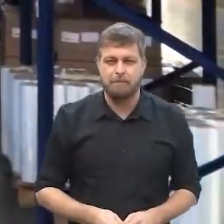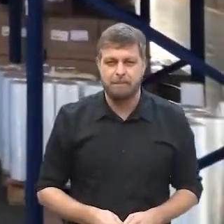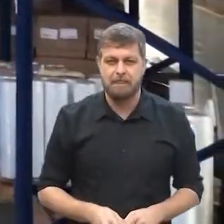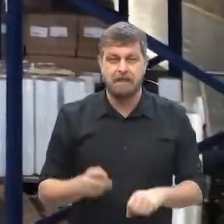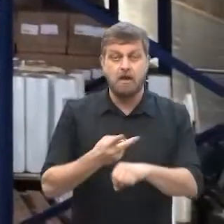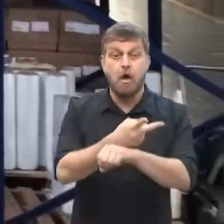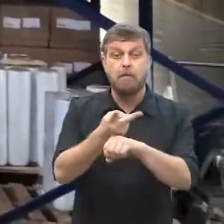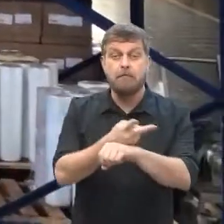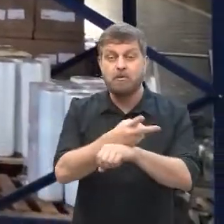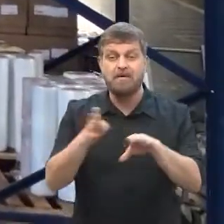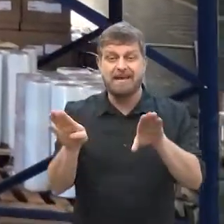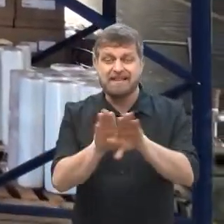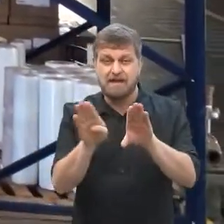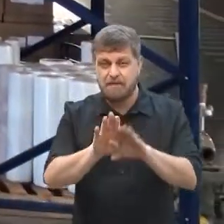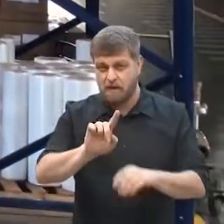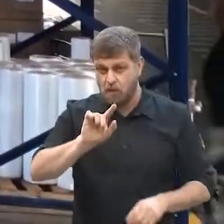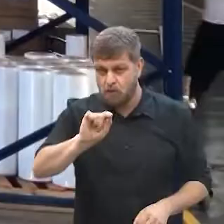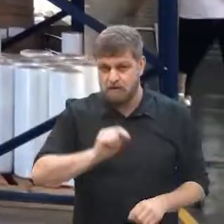busquei também